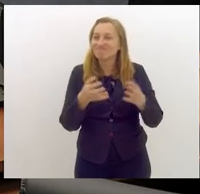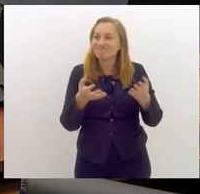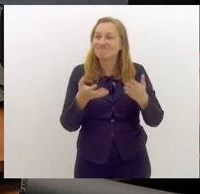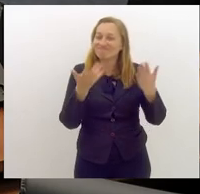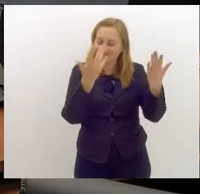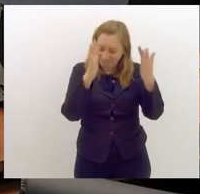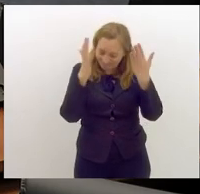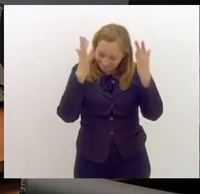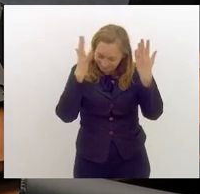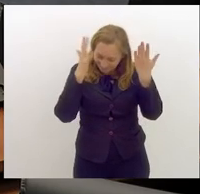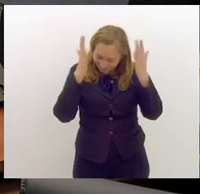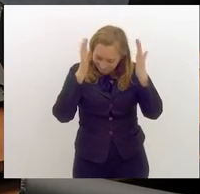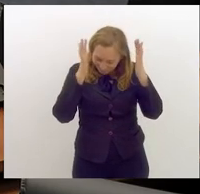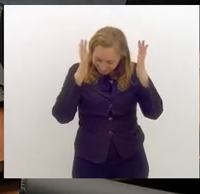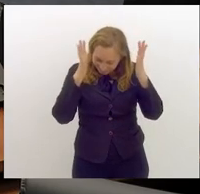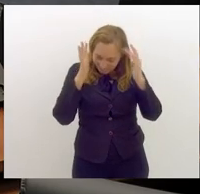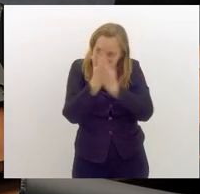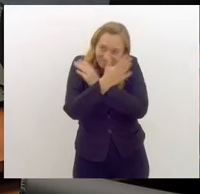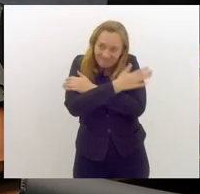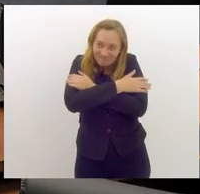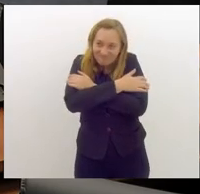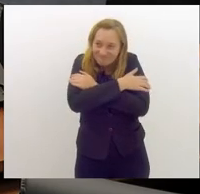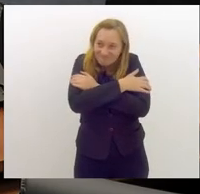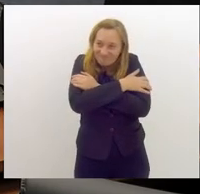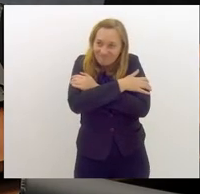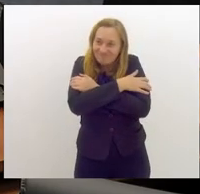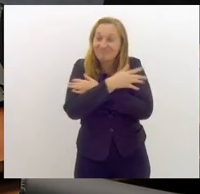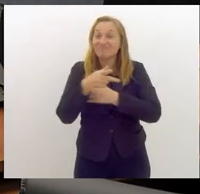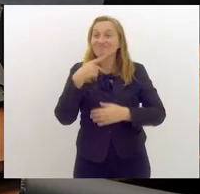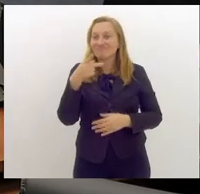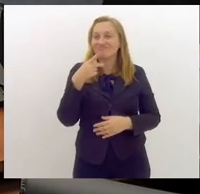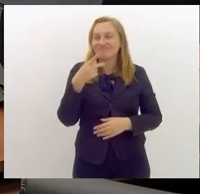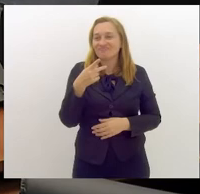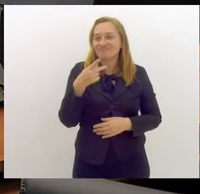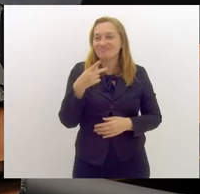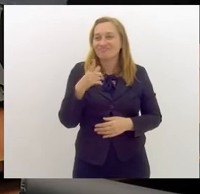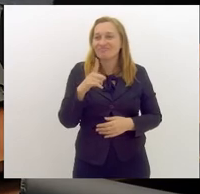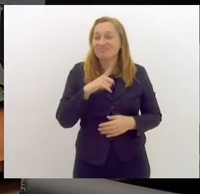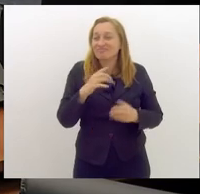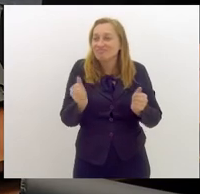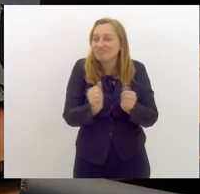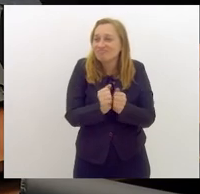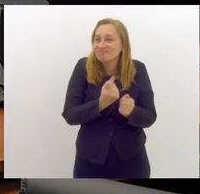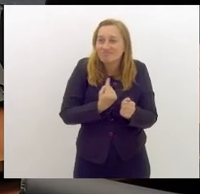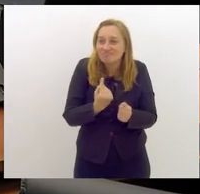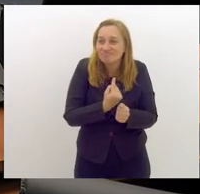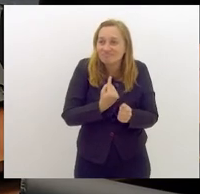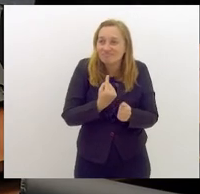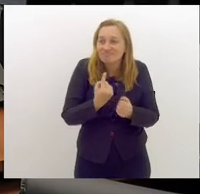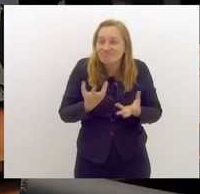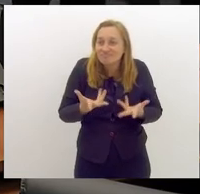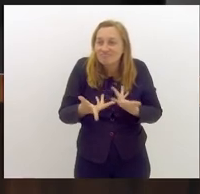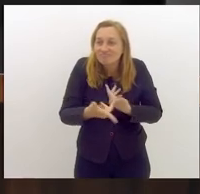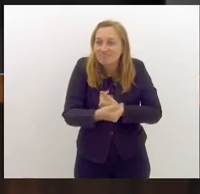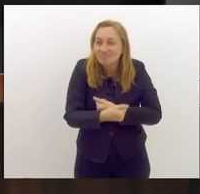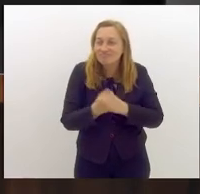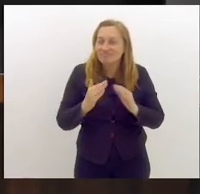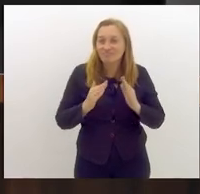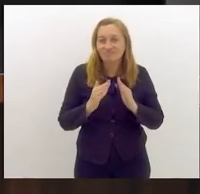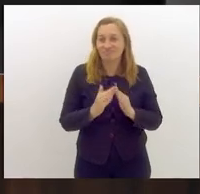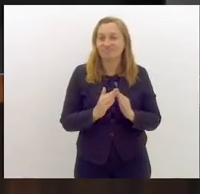aplaudir e abraçar dizer que tê-lo conosco foi um privilégio dessa